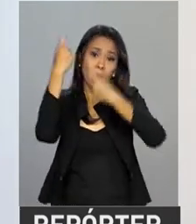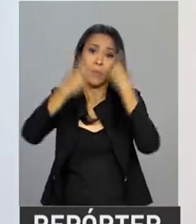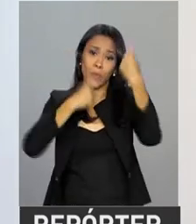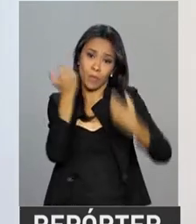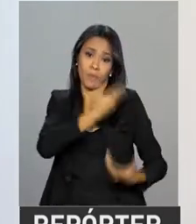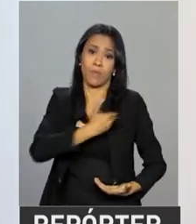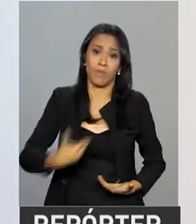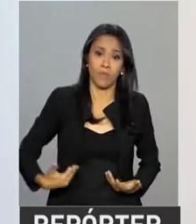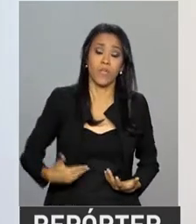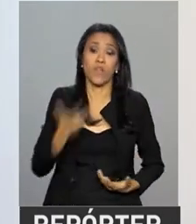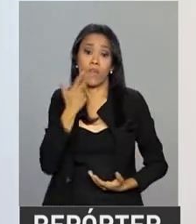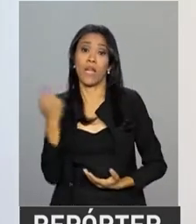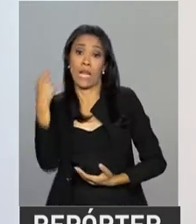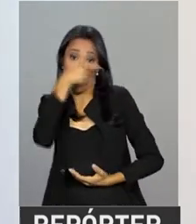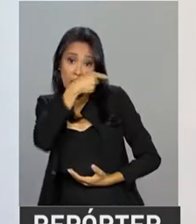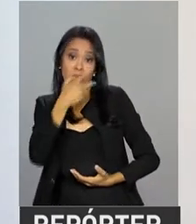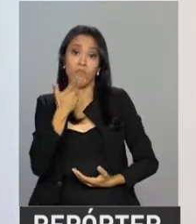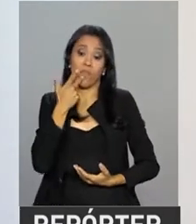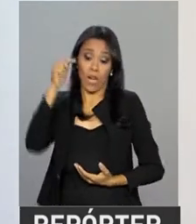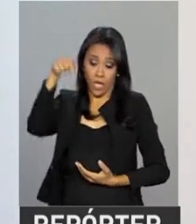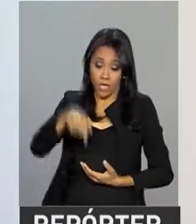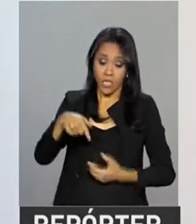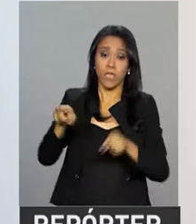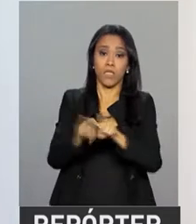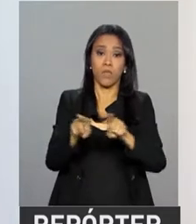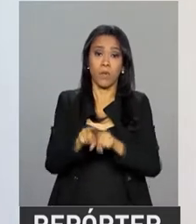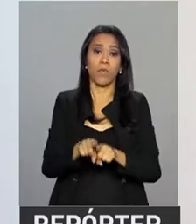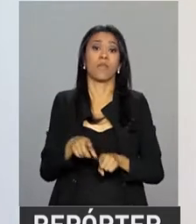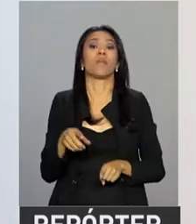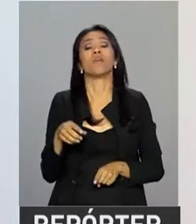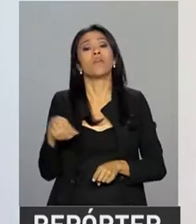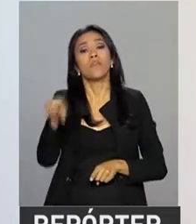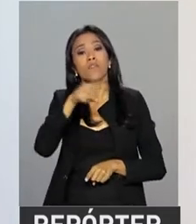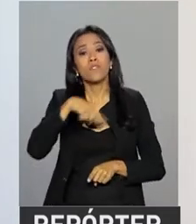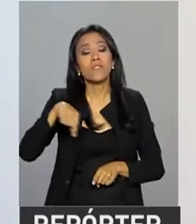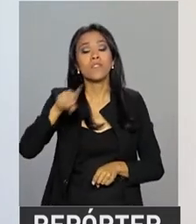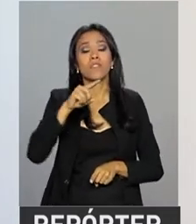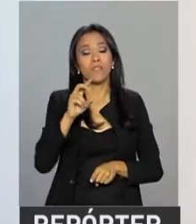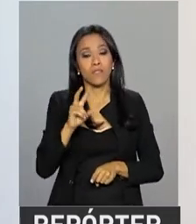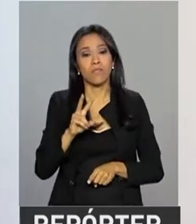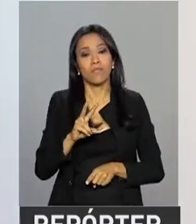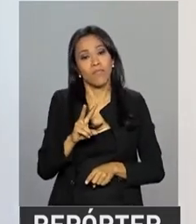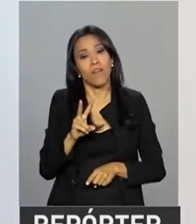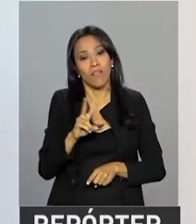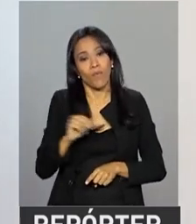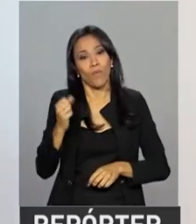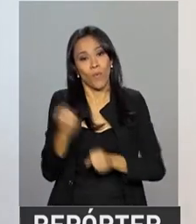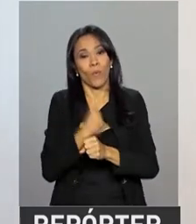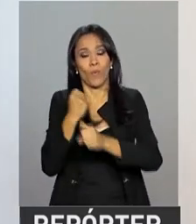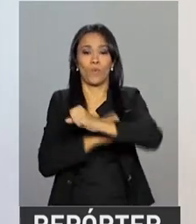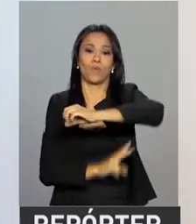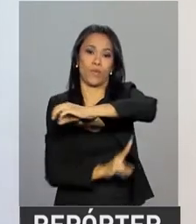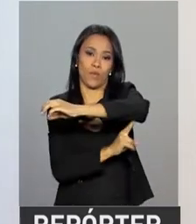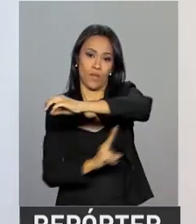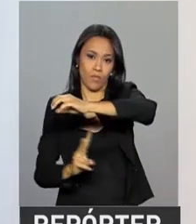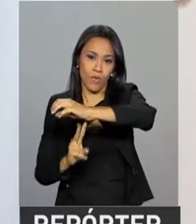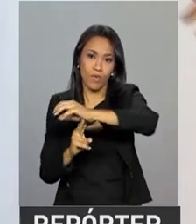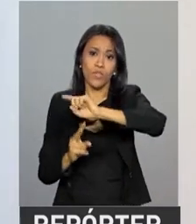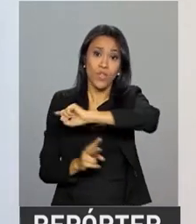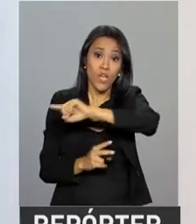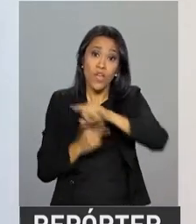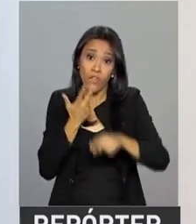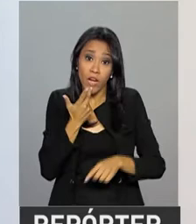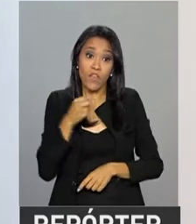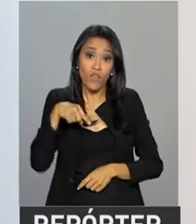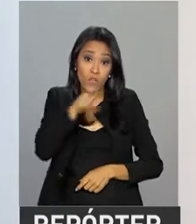lá e digo aqui digo aos que lhes ganhar a concorrência que vão construir a ponte contratem o